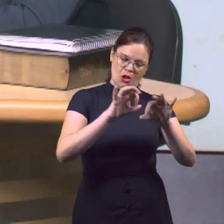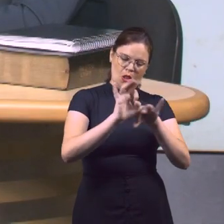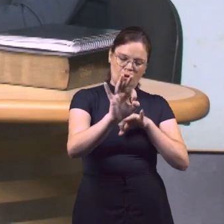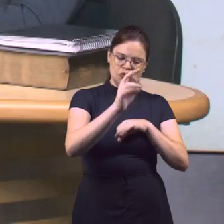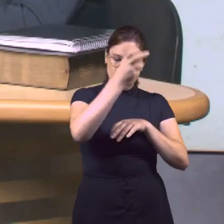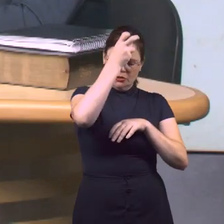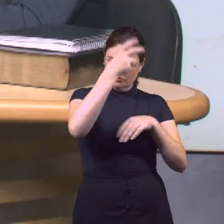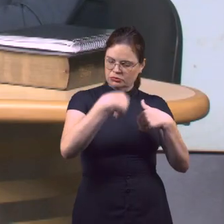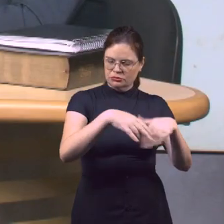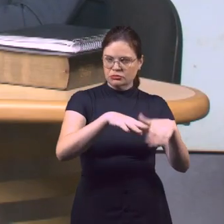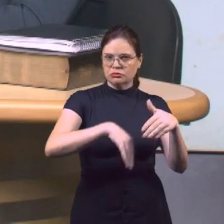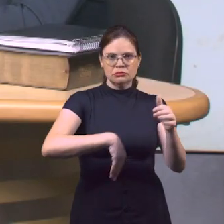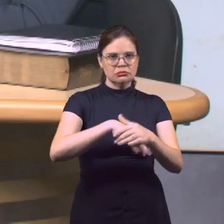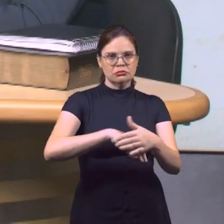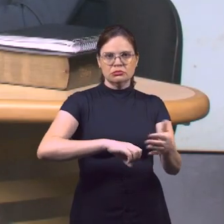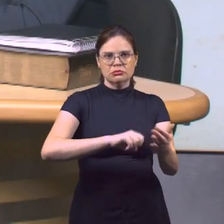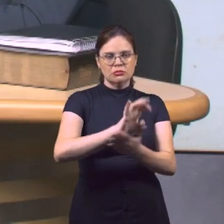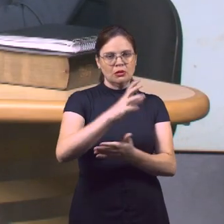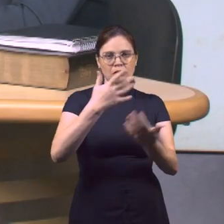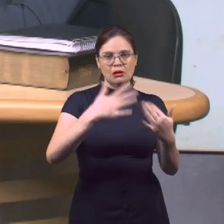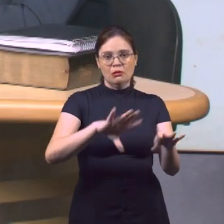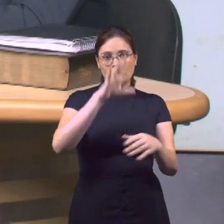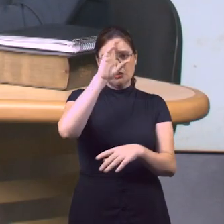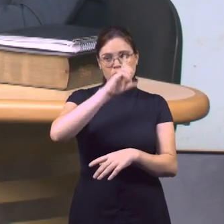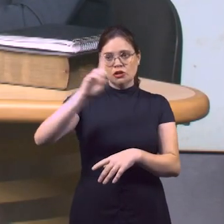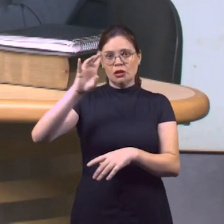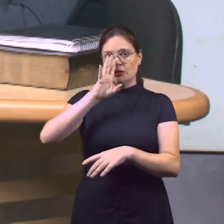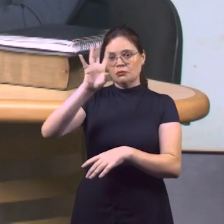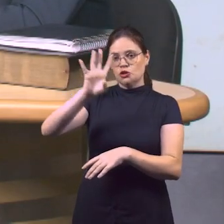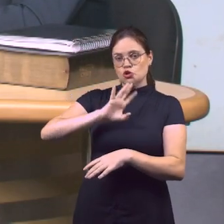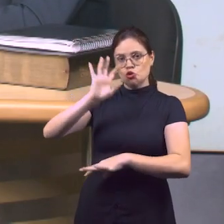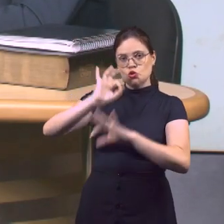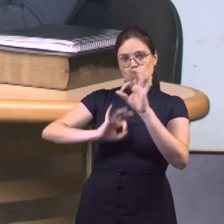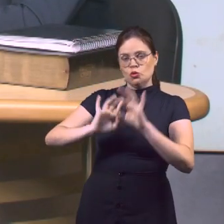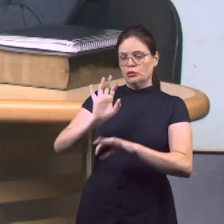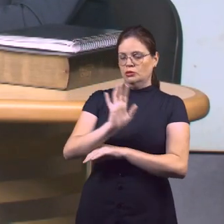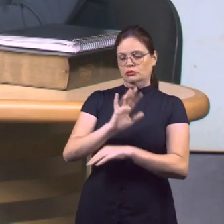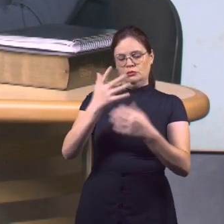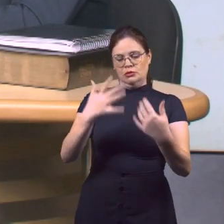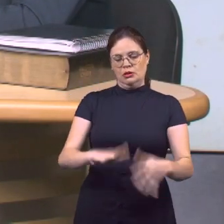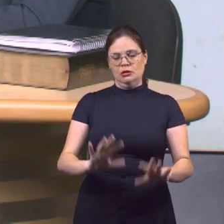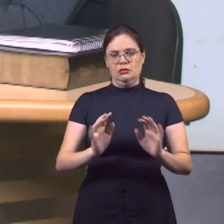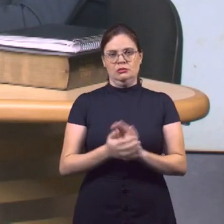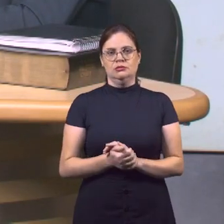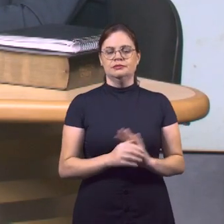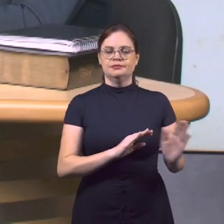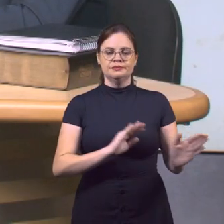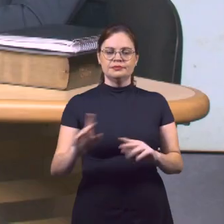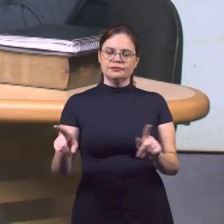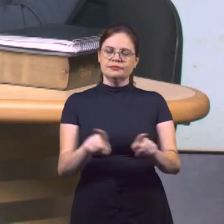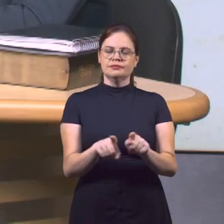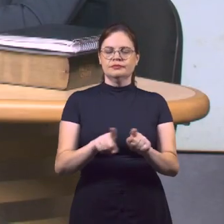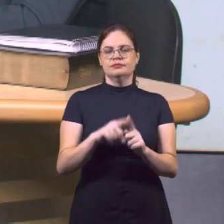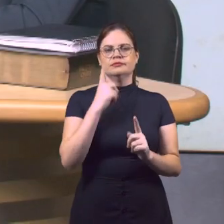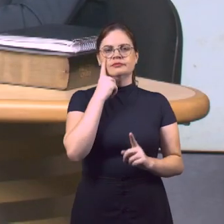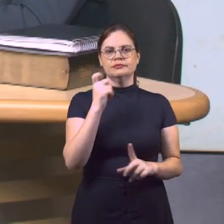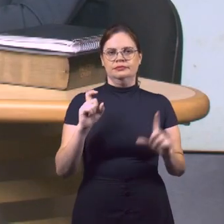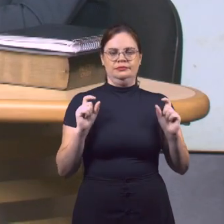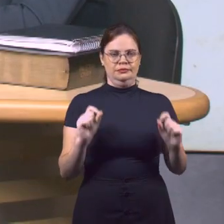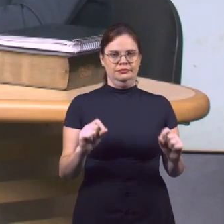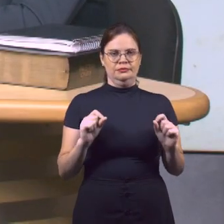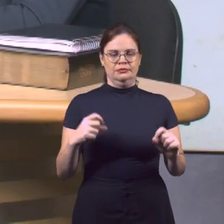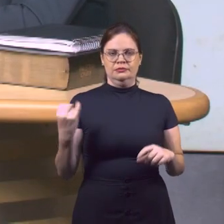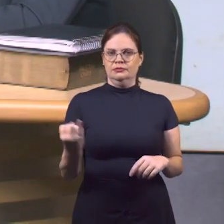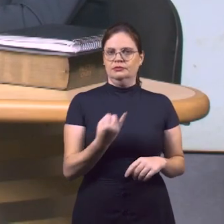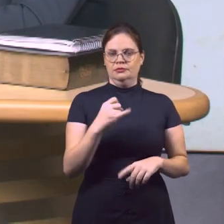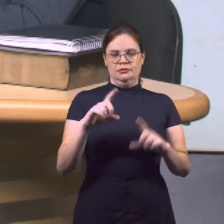continuasse pesando a mão sobre a vida deles, né? Interessante, é importante mencionar que Sara, ou Sarai,